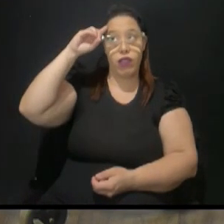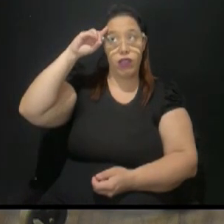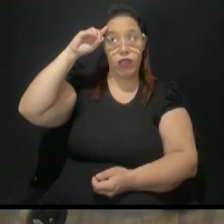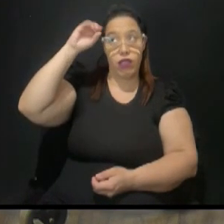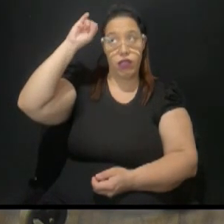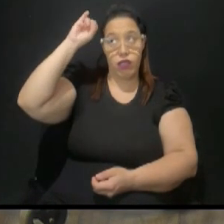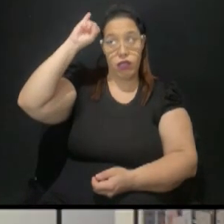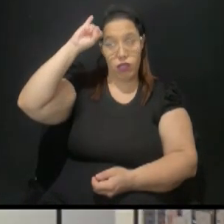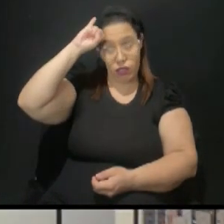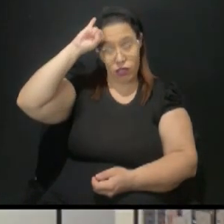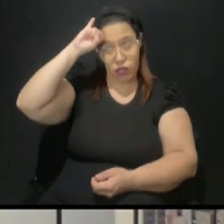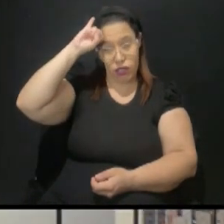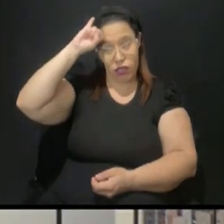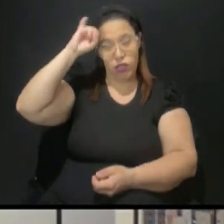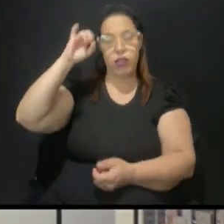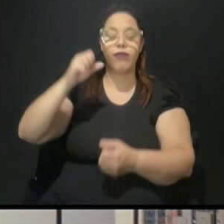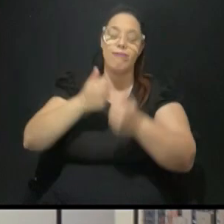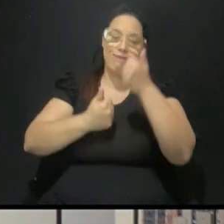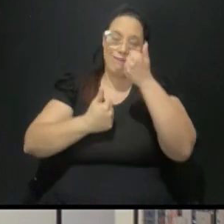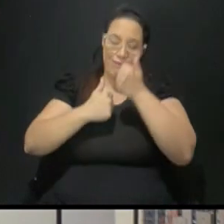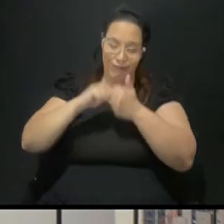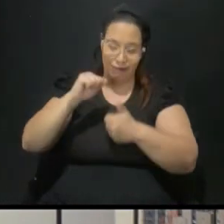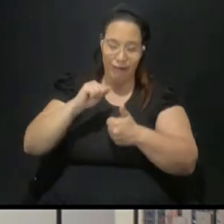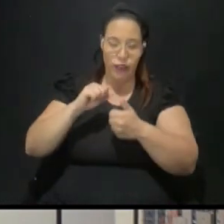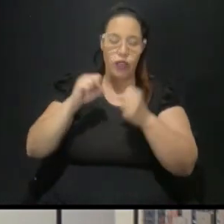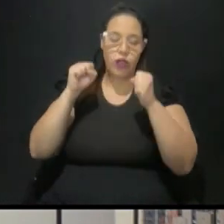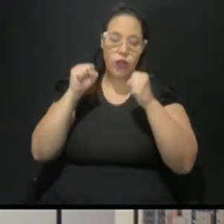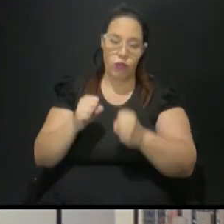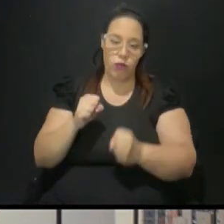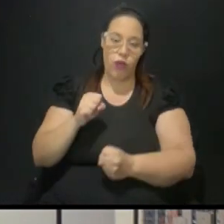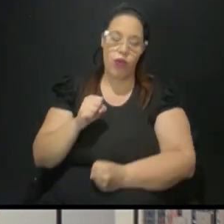esporte também, ele pode, professora, de certa forma,